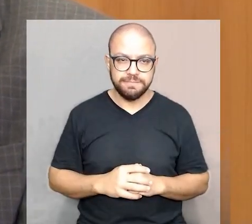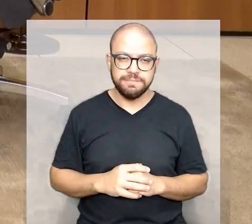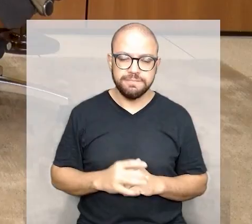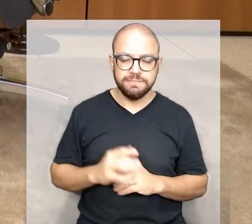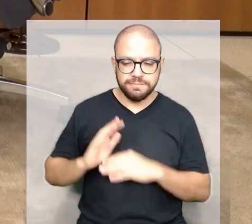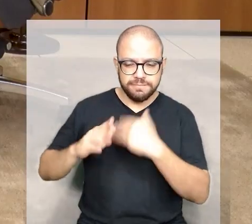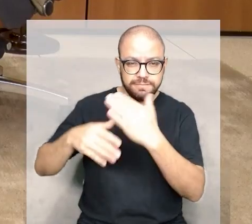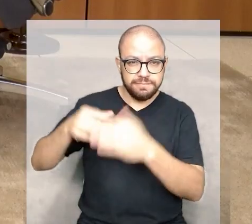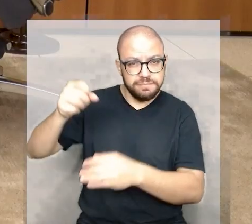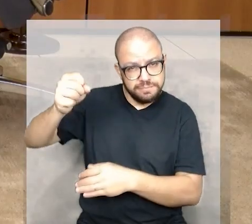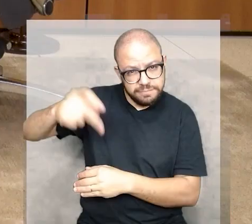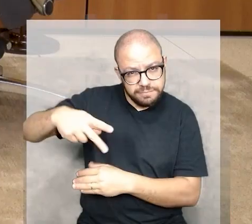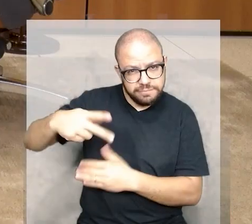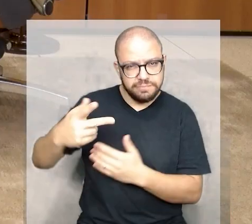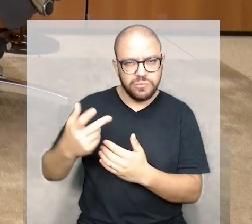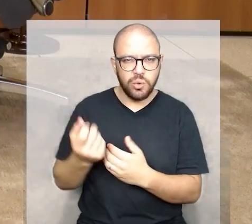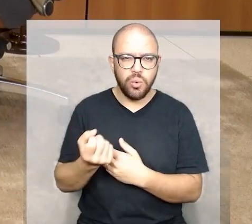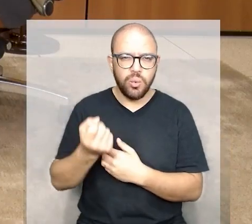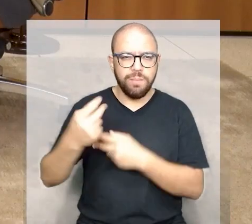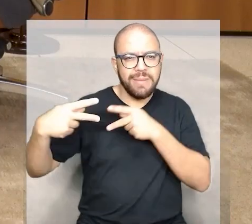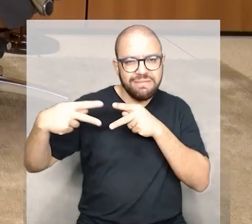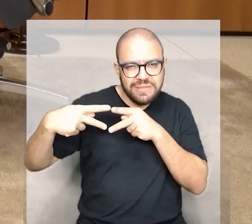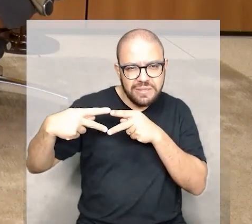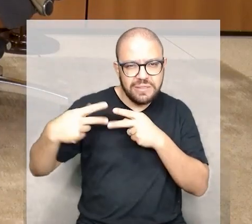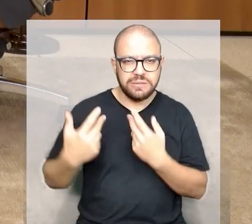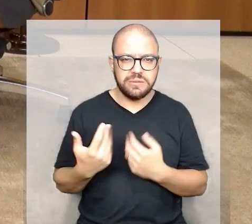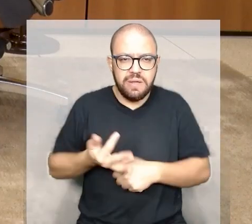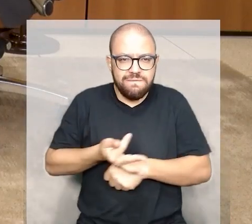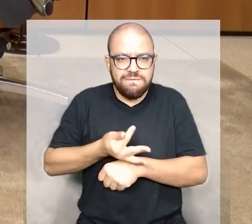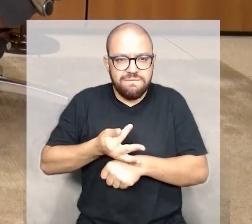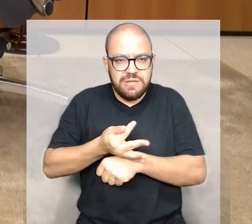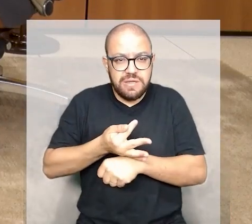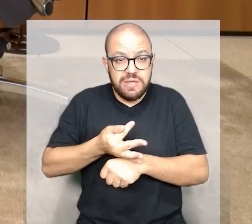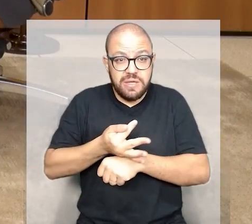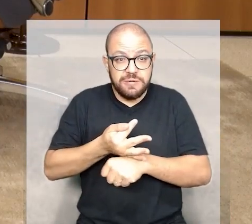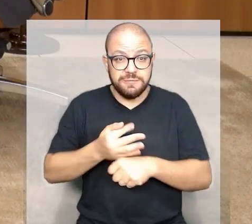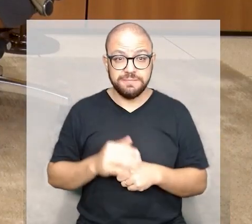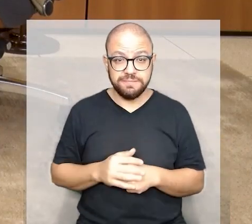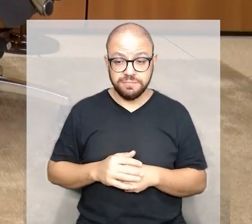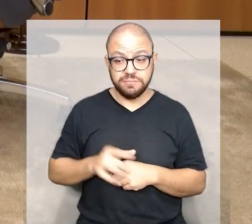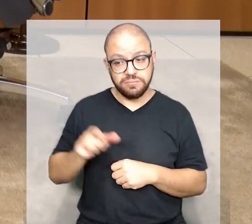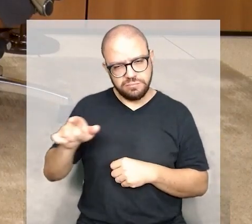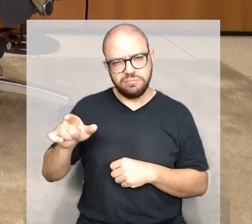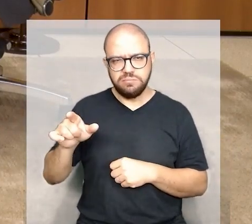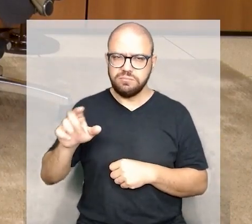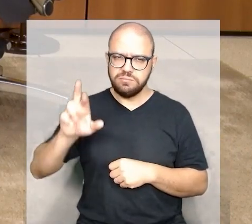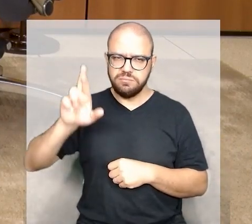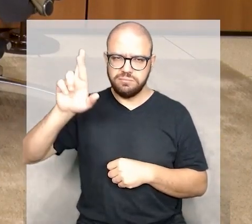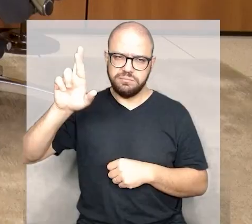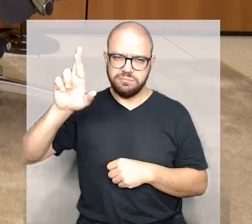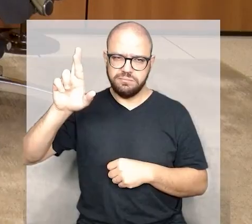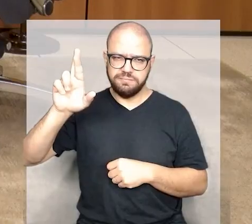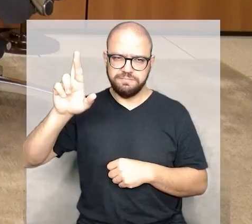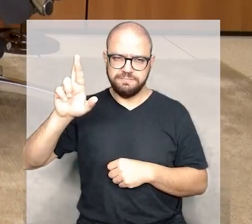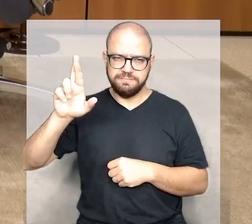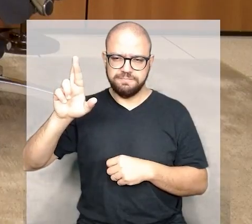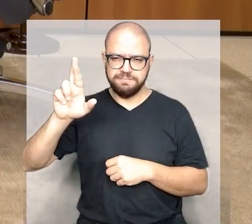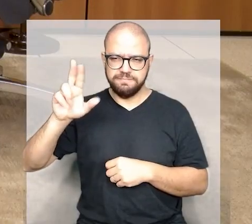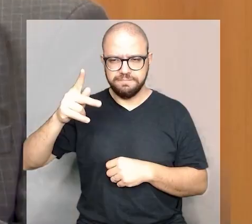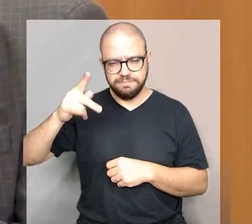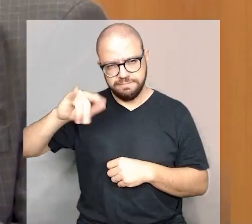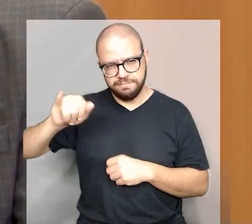trabalhistas. Né? Então, aposentação, previdência, né? Férias, porque você passa a ser dono do seu próprio